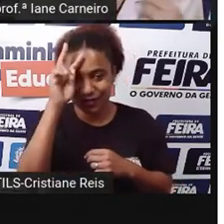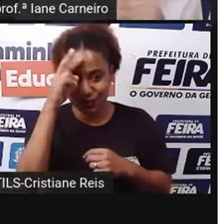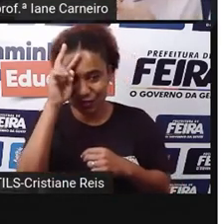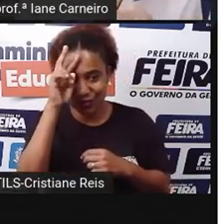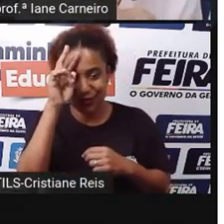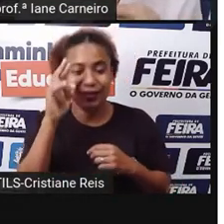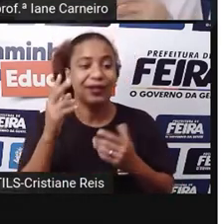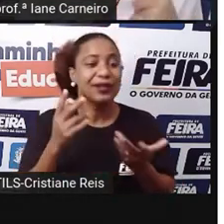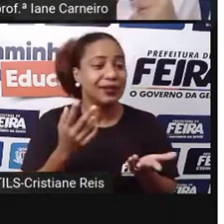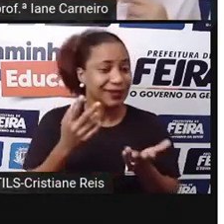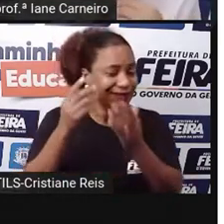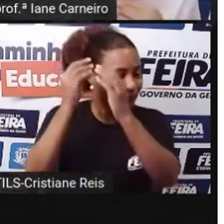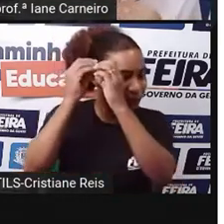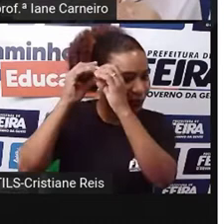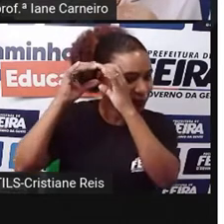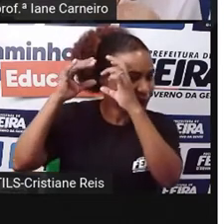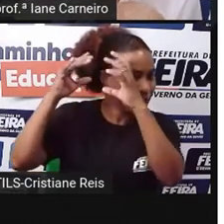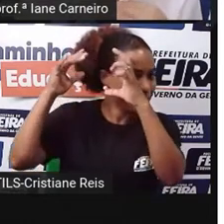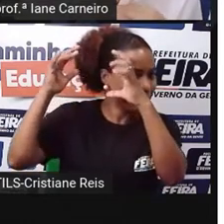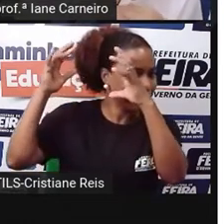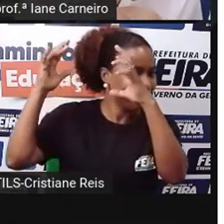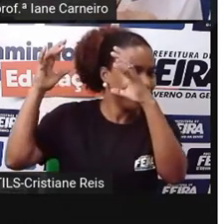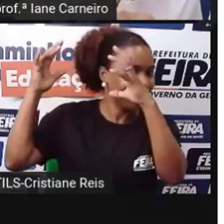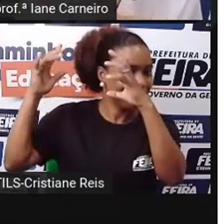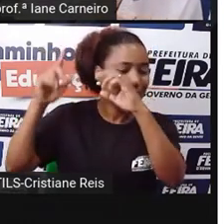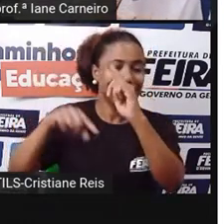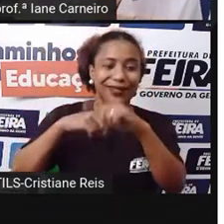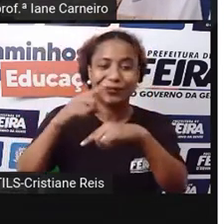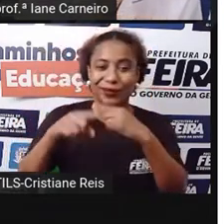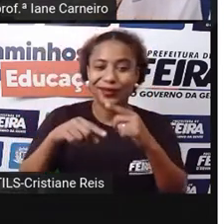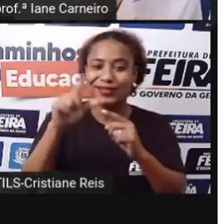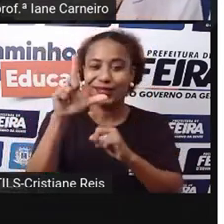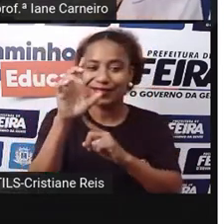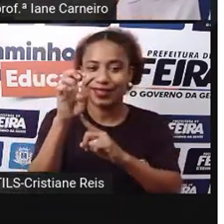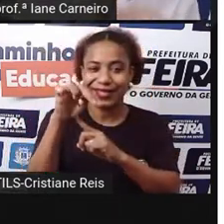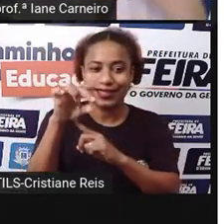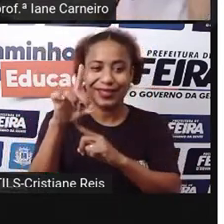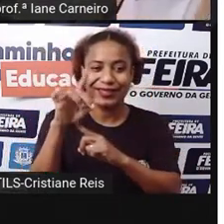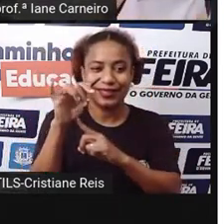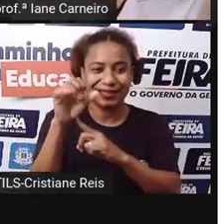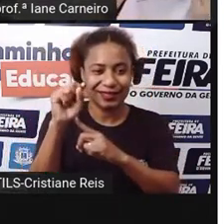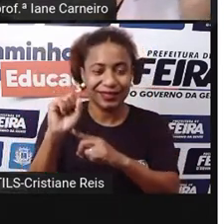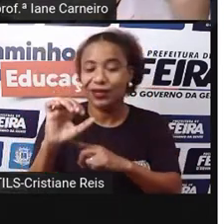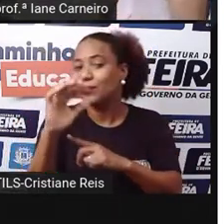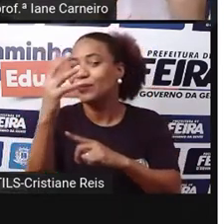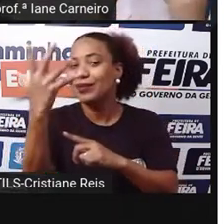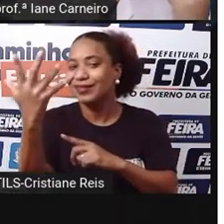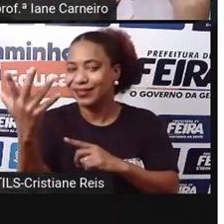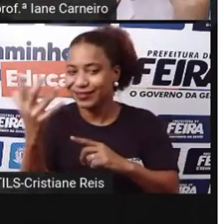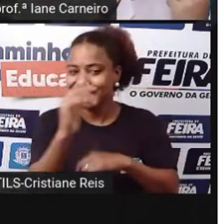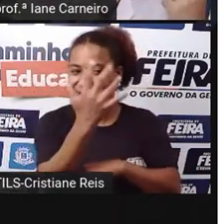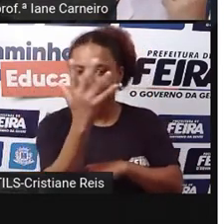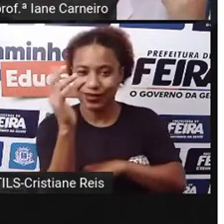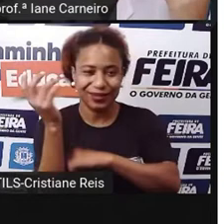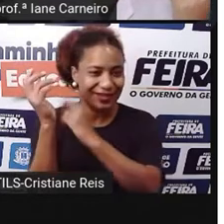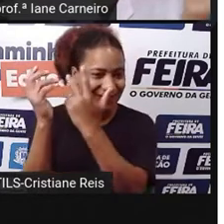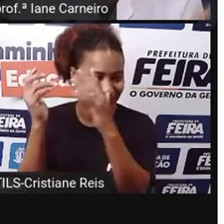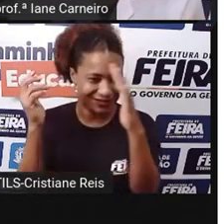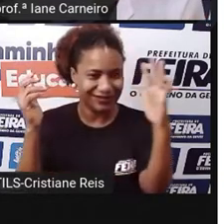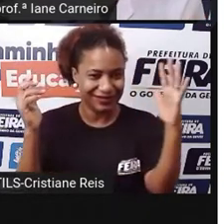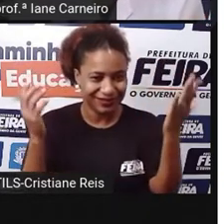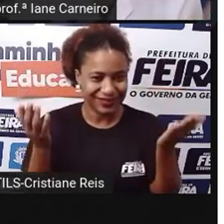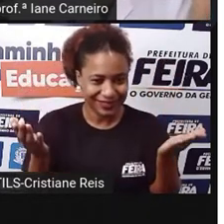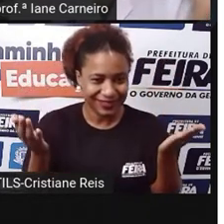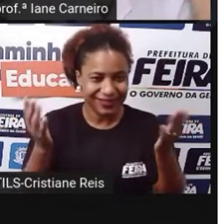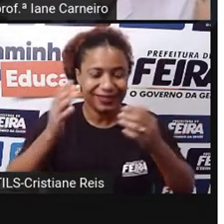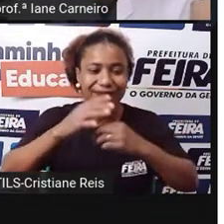as lendas também, a gente vai ver na próxima aula, eles se passam nas florestas, né? Nos bosques. Olha só,